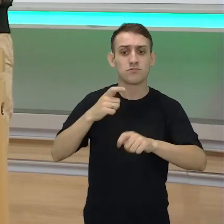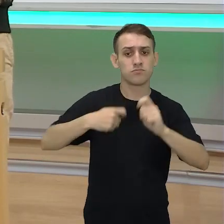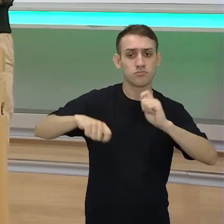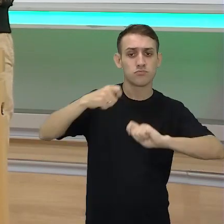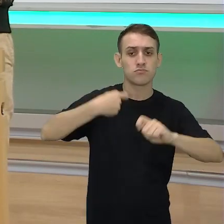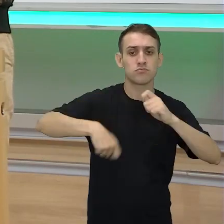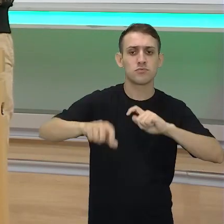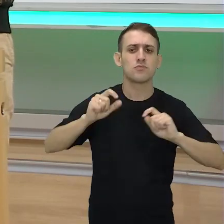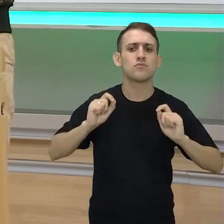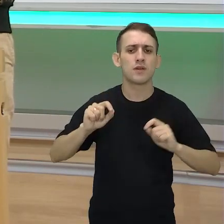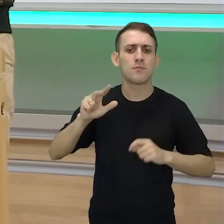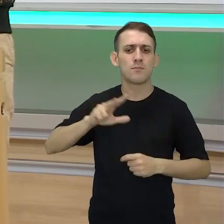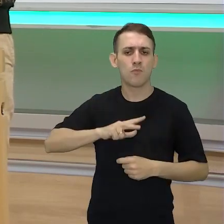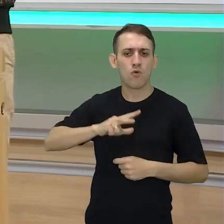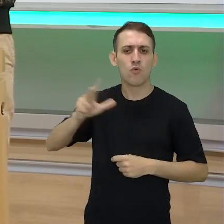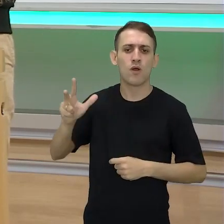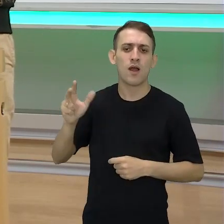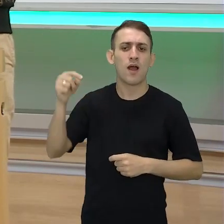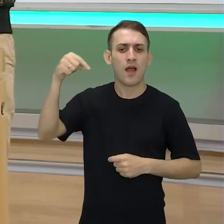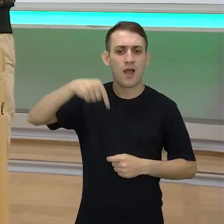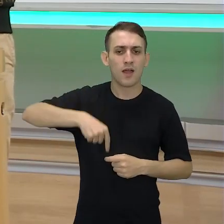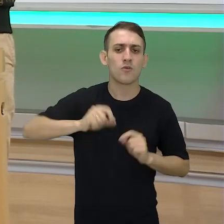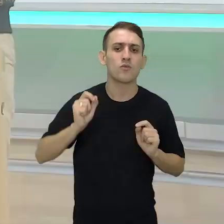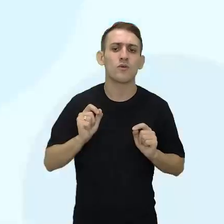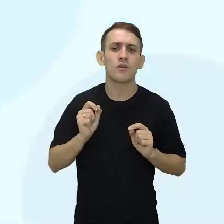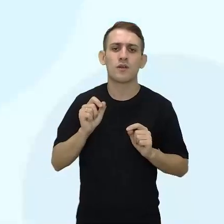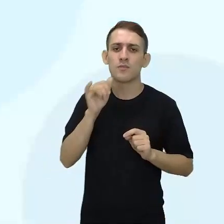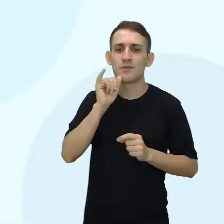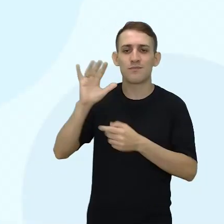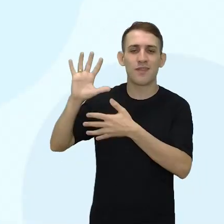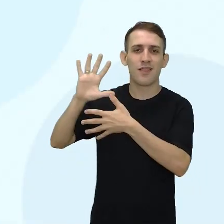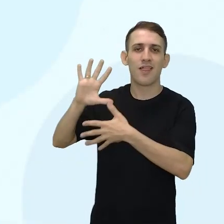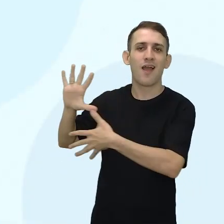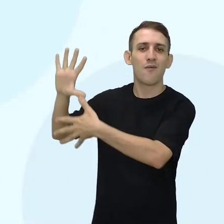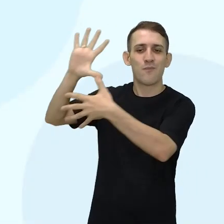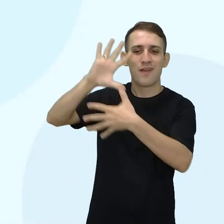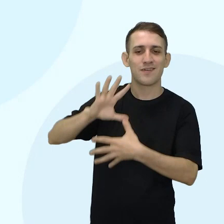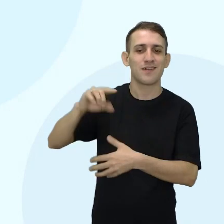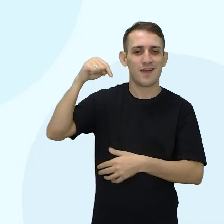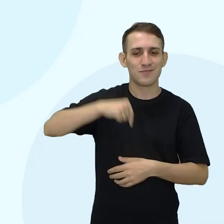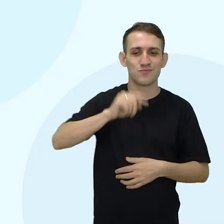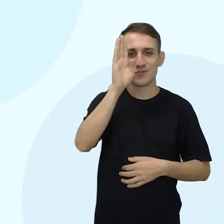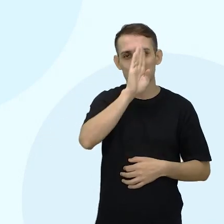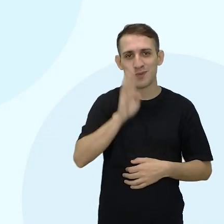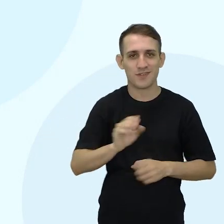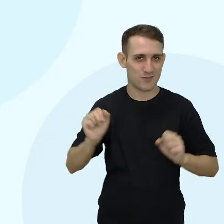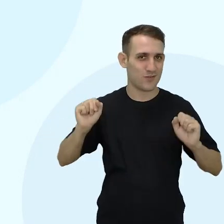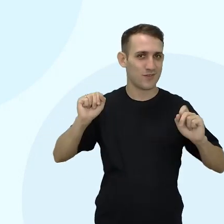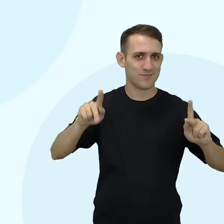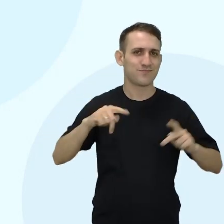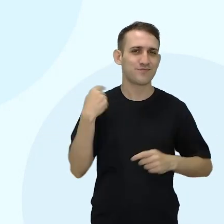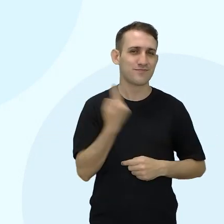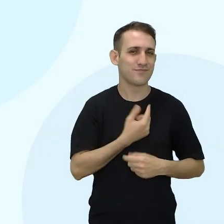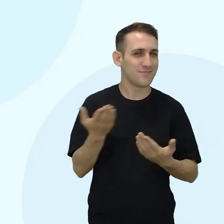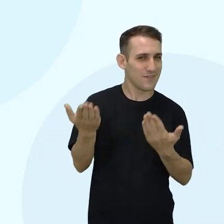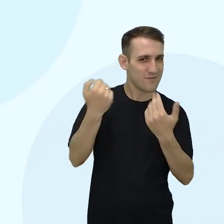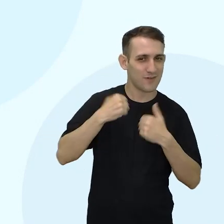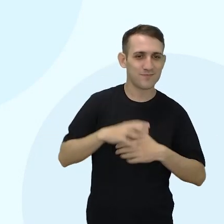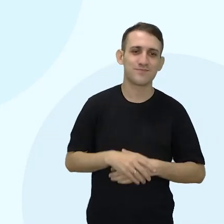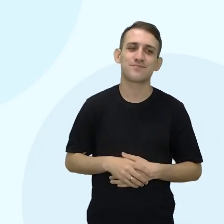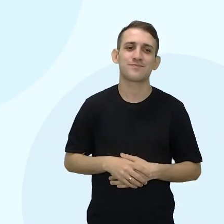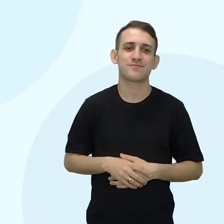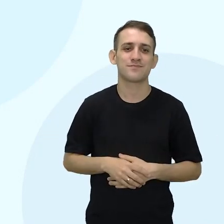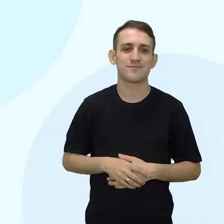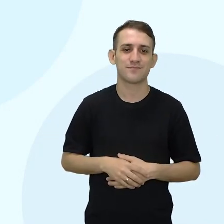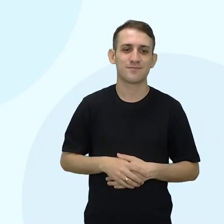de Portugal aqui na América, no Brasil. Muito bem. Então vamos lá, vamos avançar. Olha